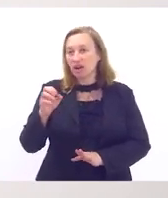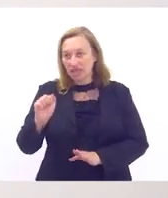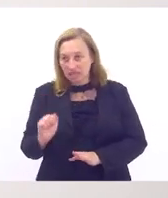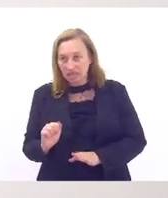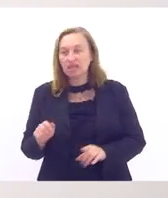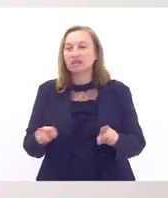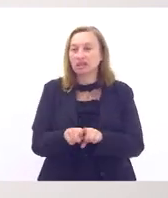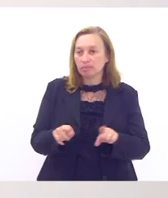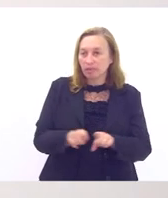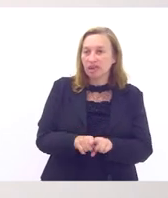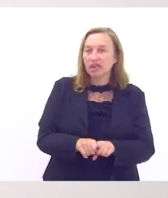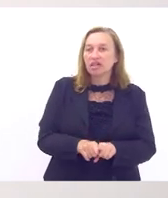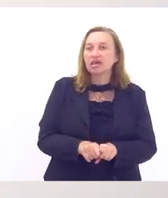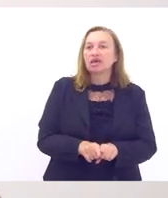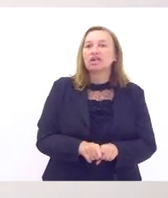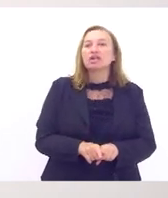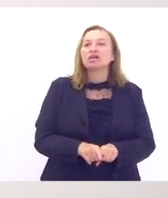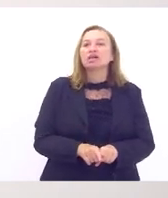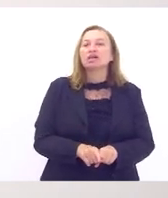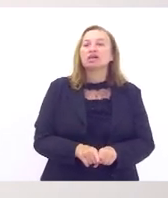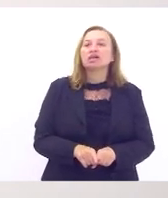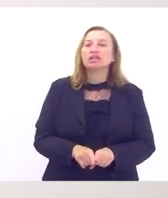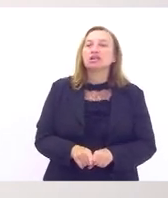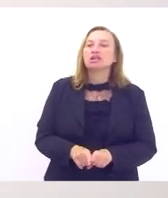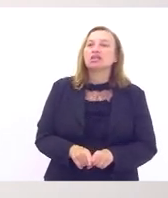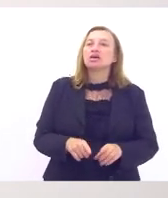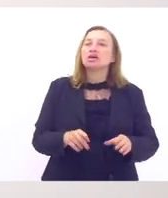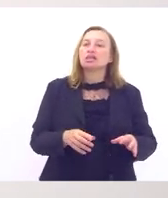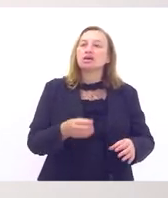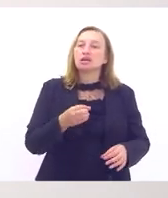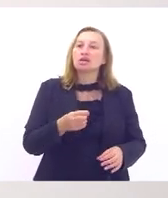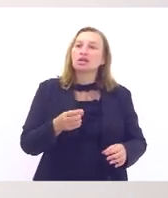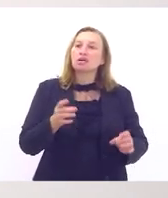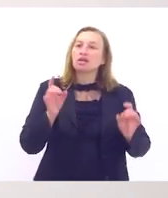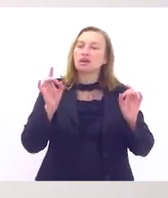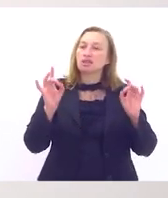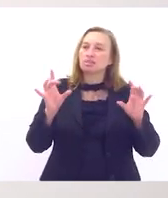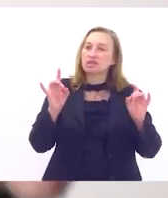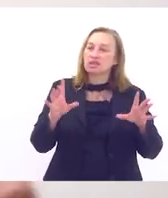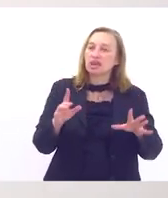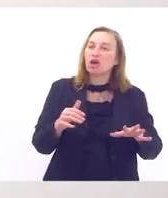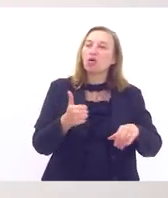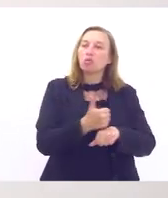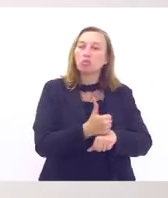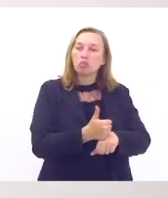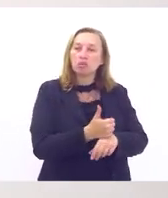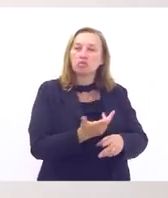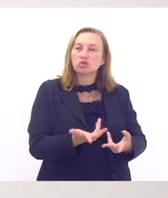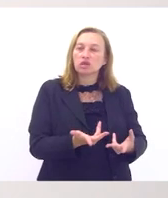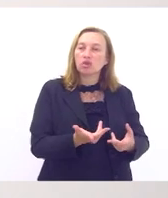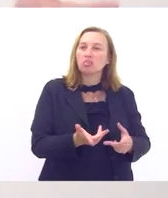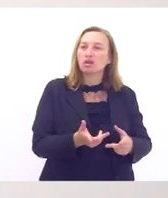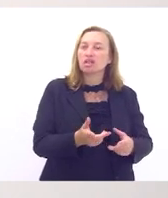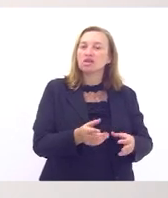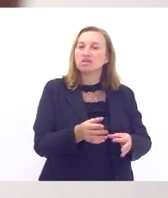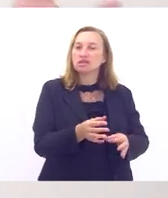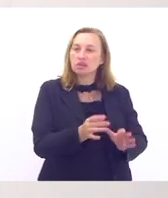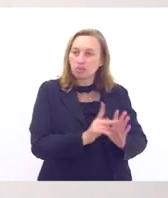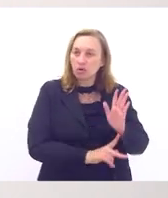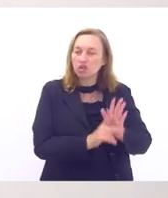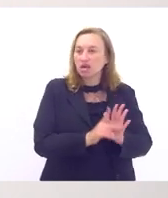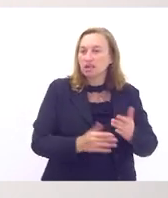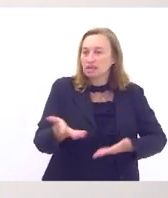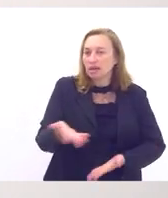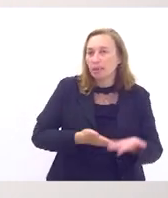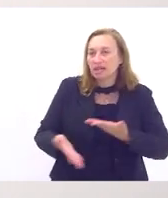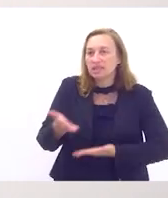consultora nacional da OPAS específica para esse projeto no Estado, então nós temos essa parceria com o Estado